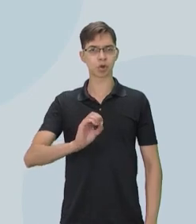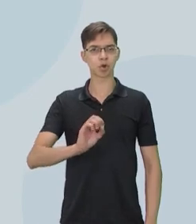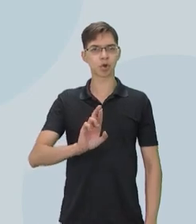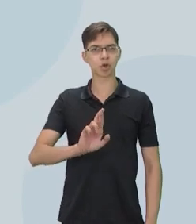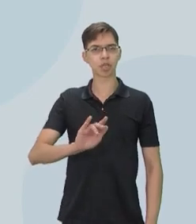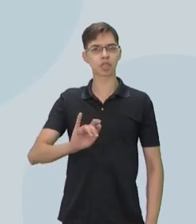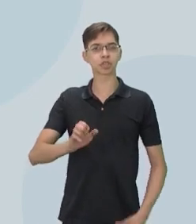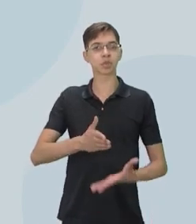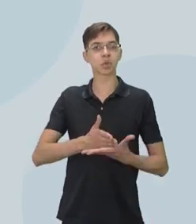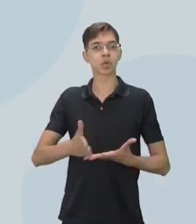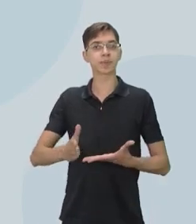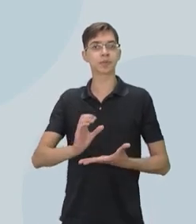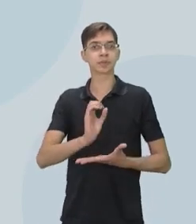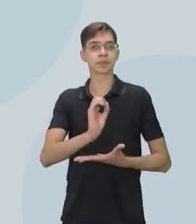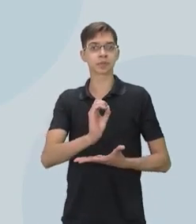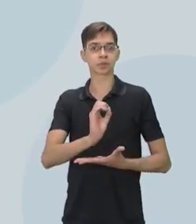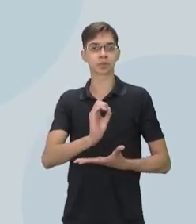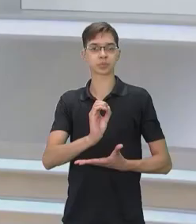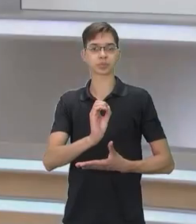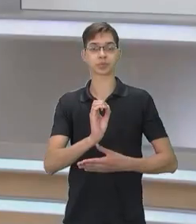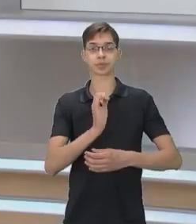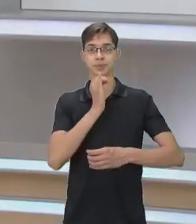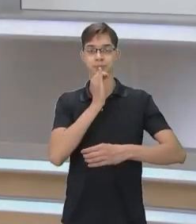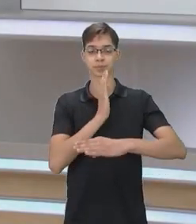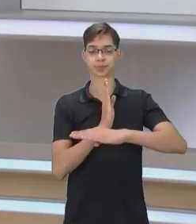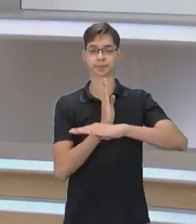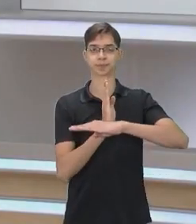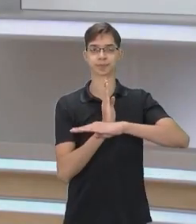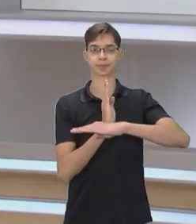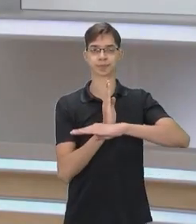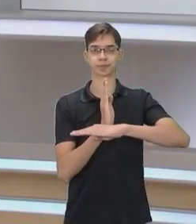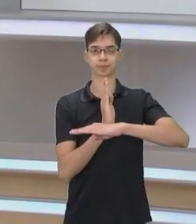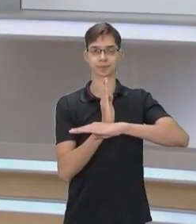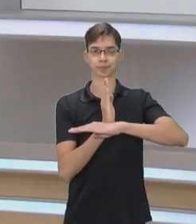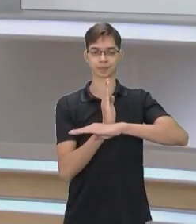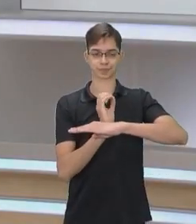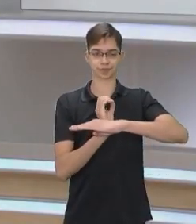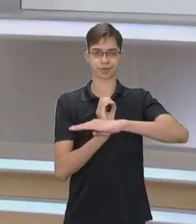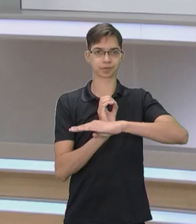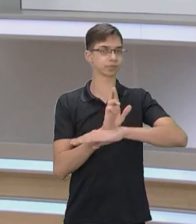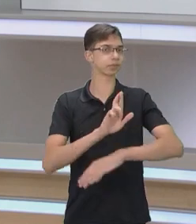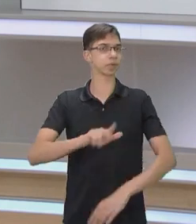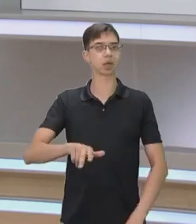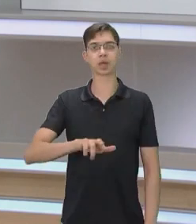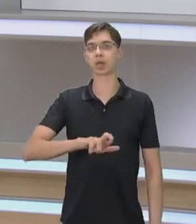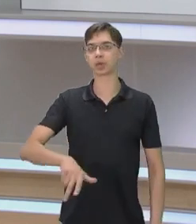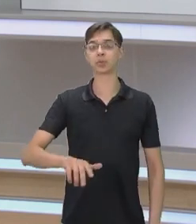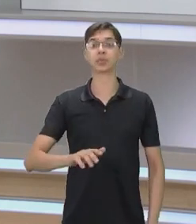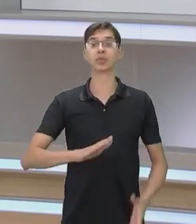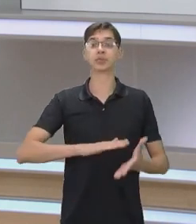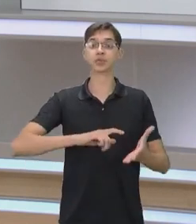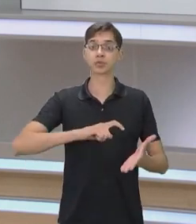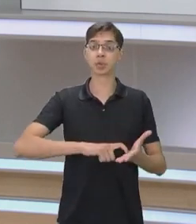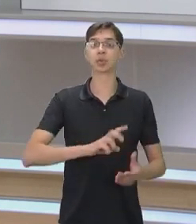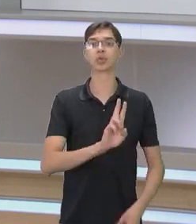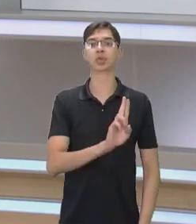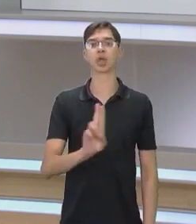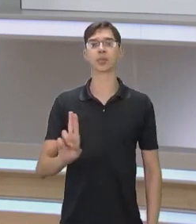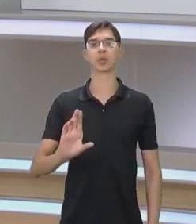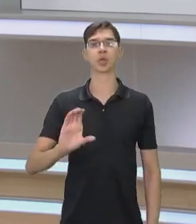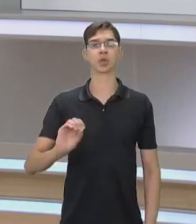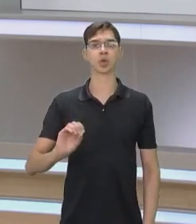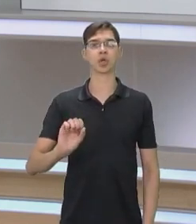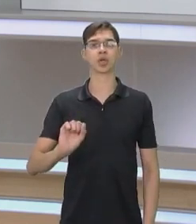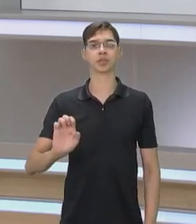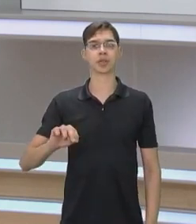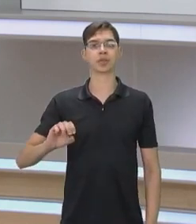precisa passar pela origem. E neste caso, ela não está passando, é uma função cosseno. Então, não